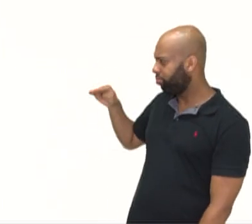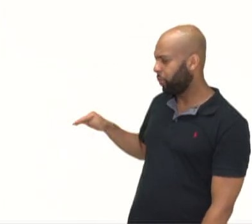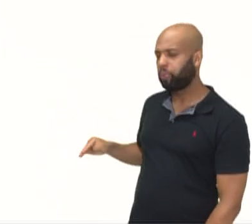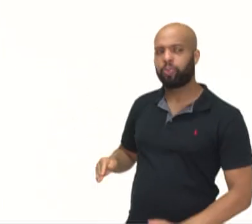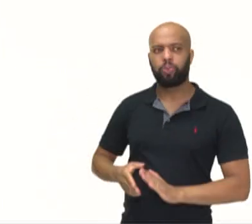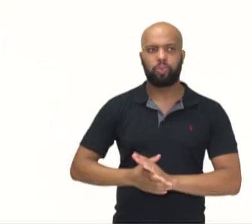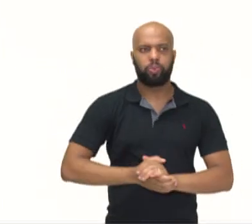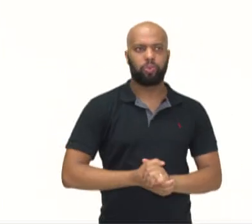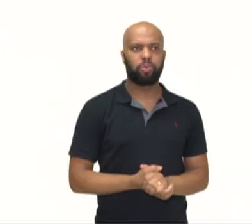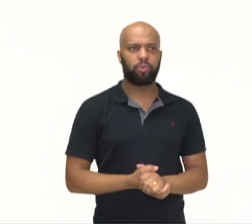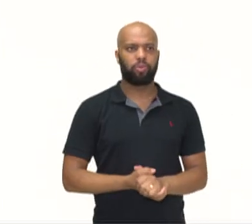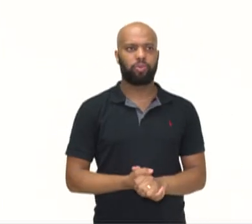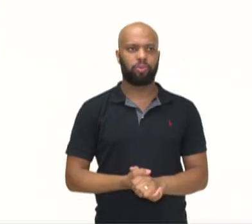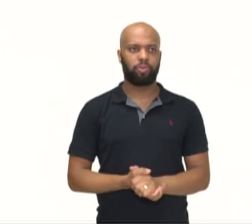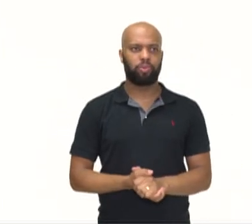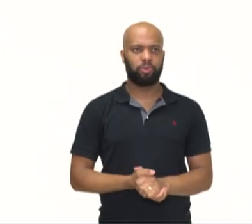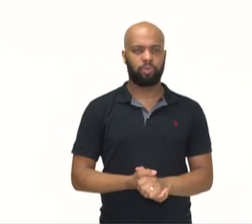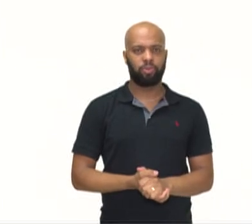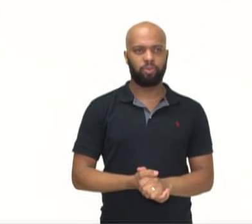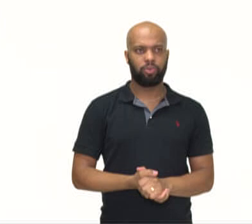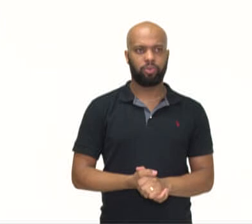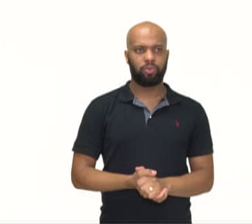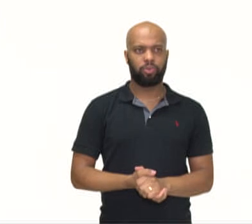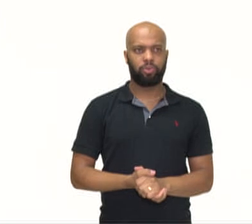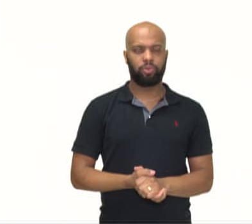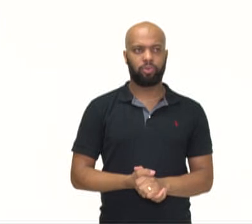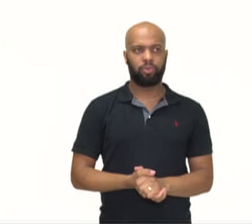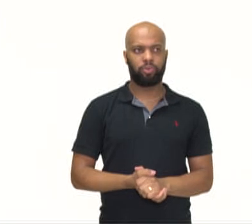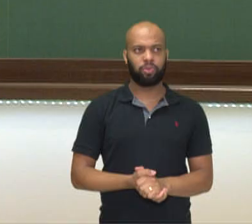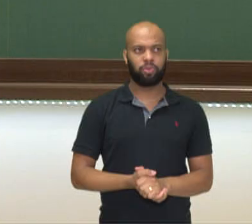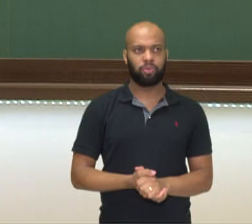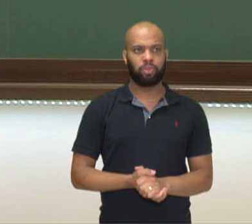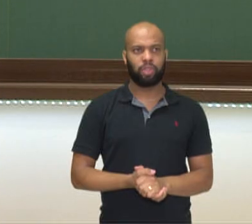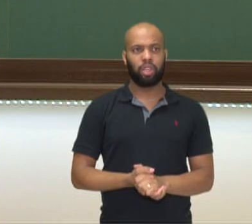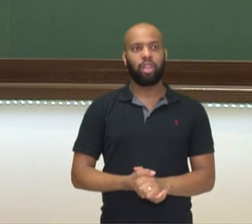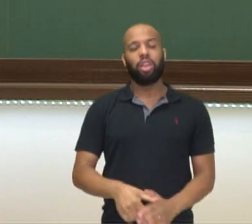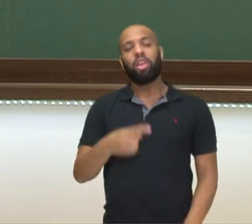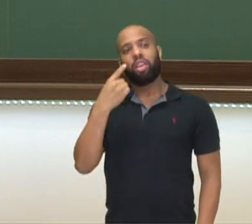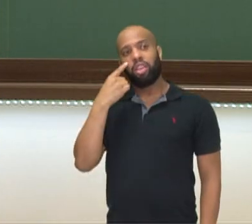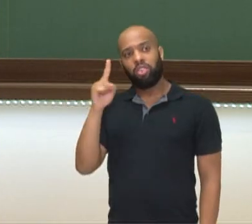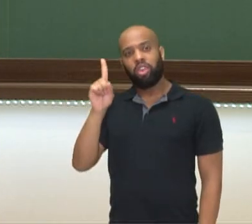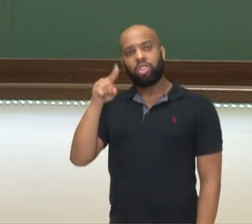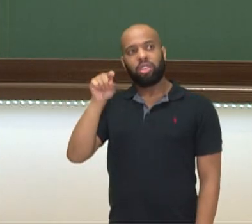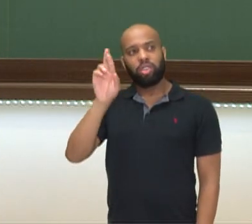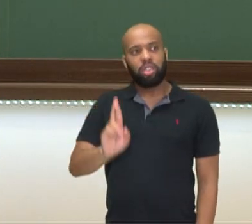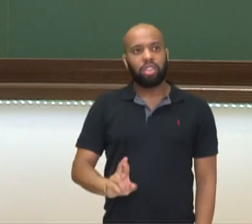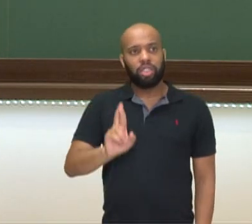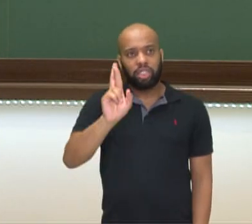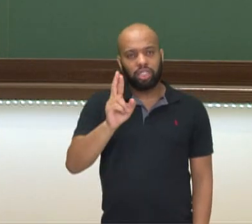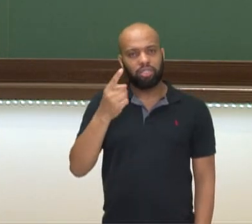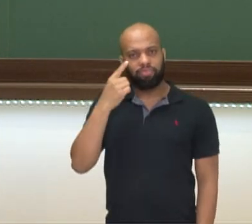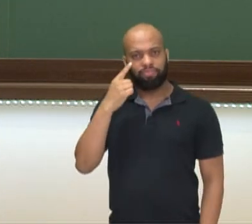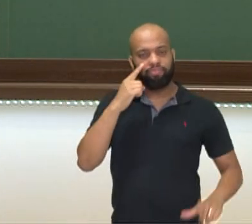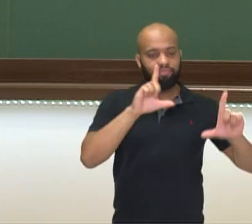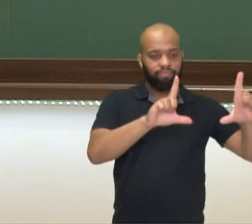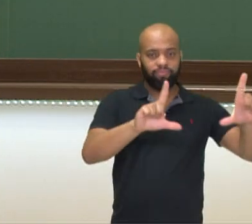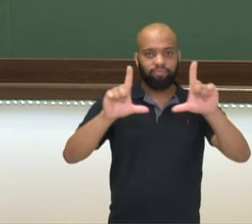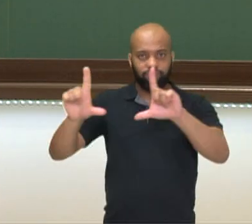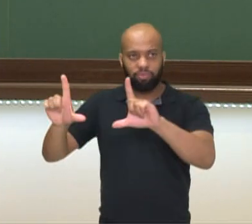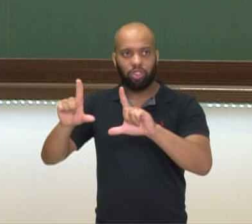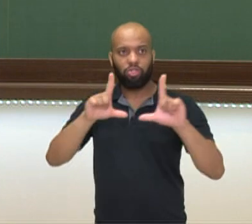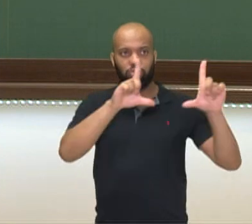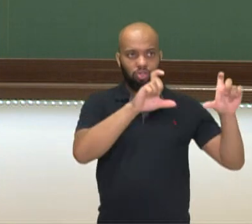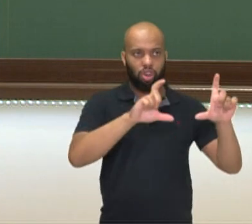Schumann, Piotr Tchaikovsky e Johannes Brahms, ok? Então eu trouxe aqui uma representação em retrato de dois deles,